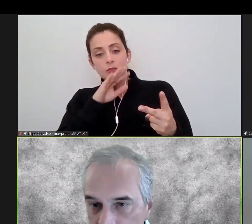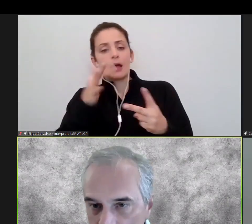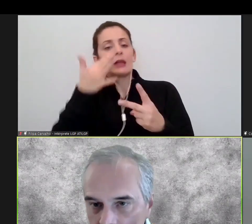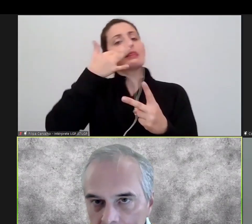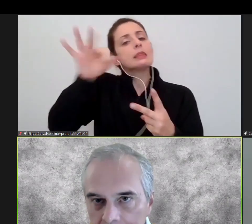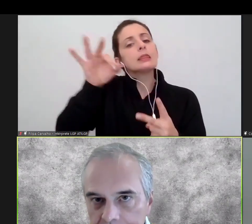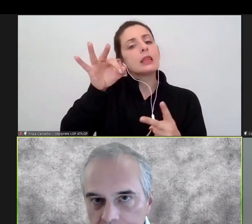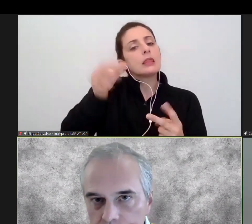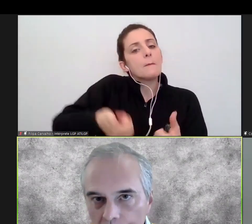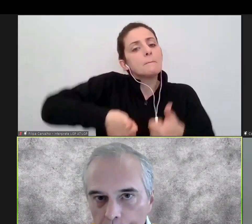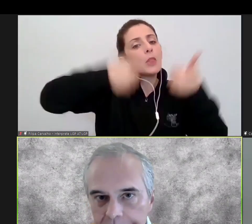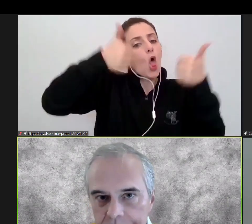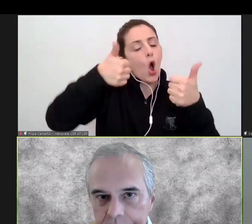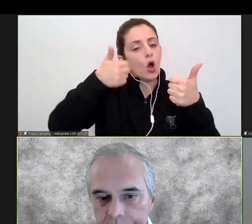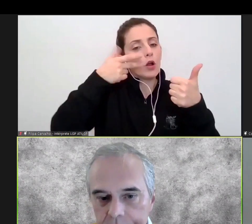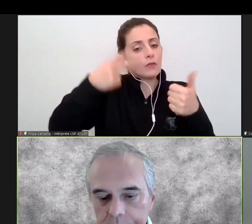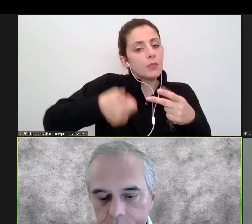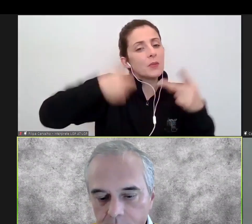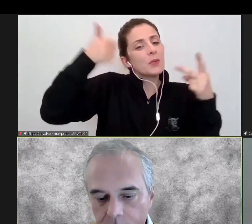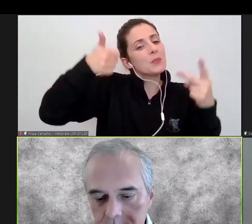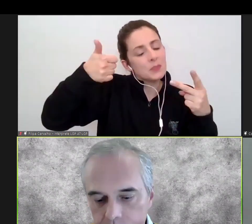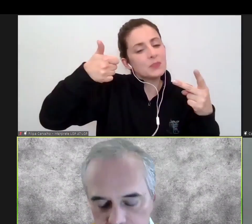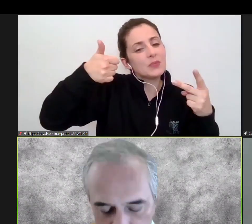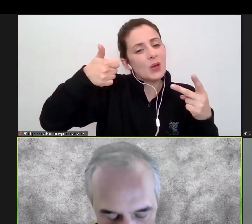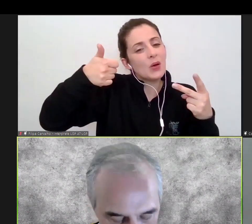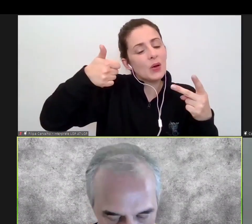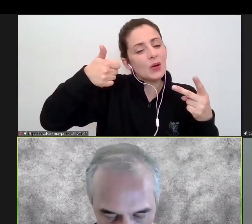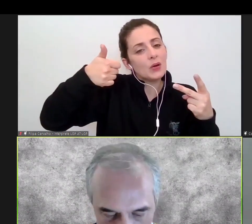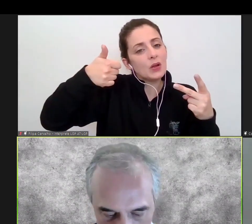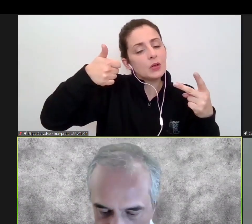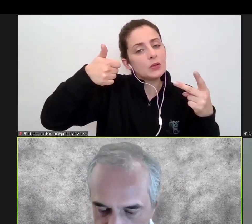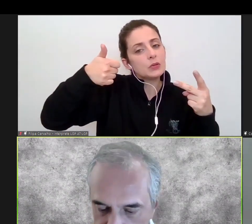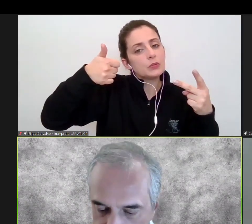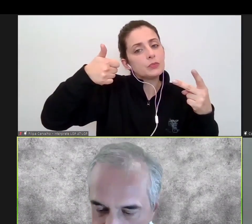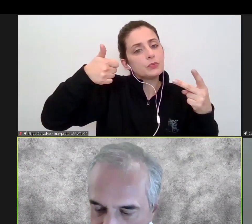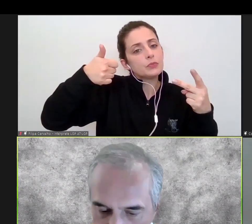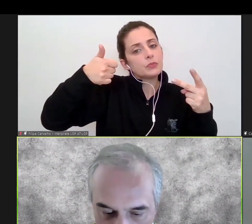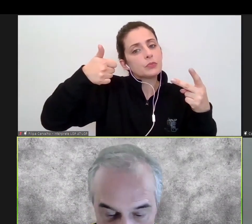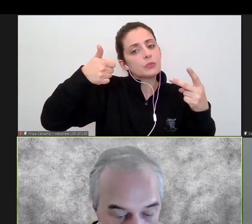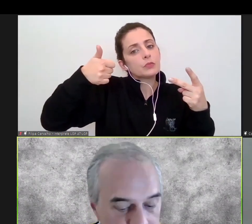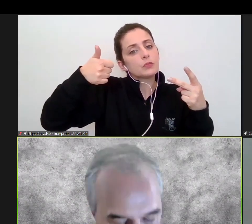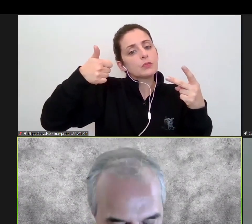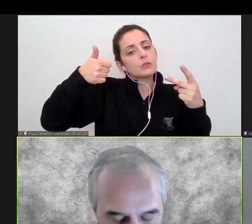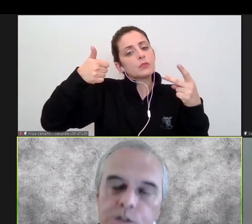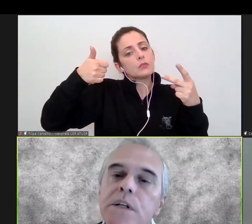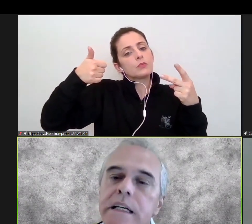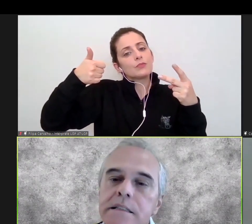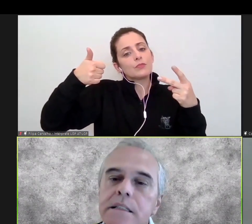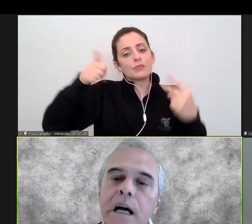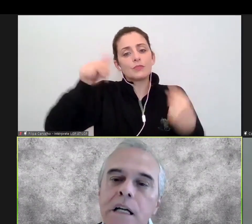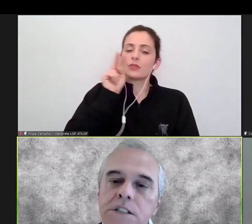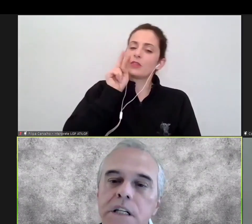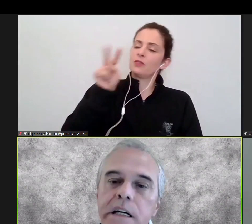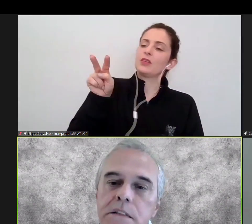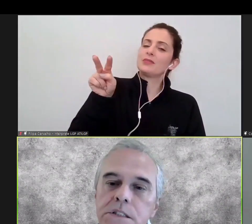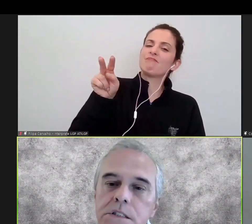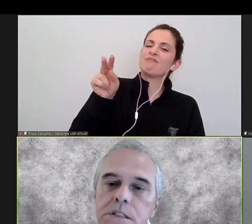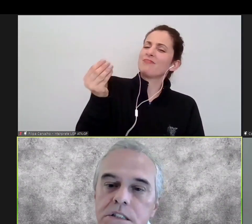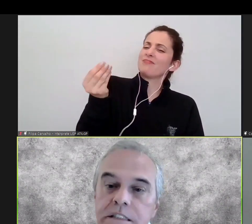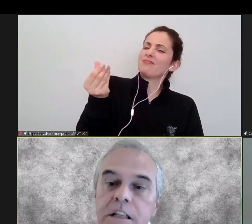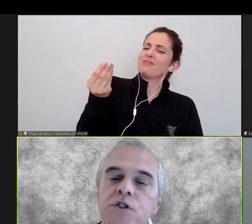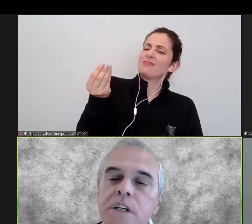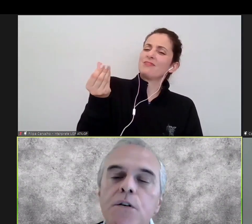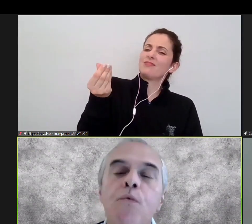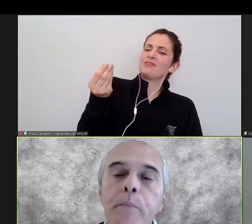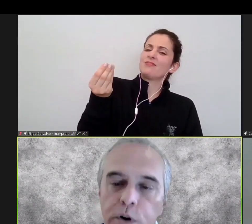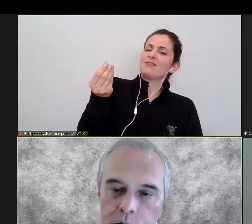melhor, elas normalmente assim são, digamos assim, você olha para uma pessoa dessa e taxa ela de